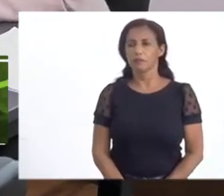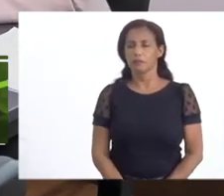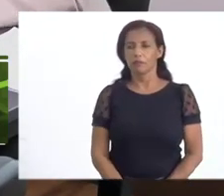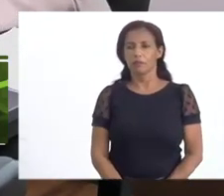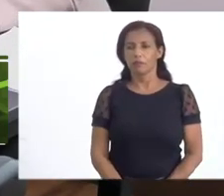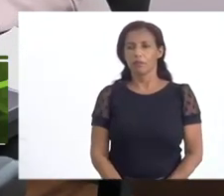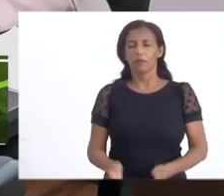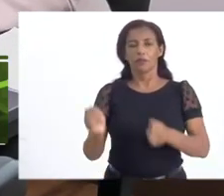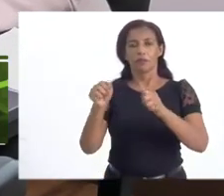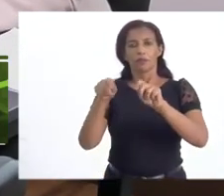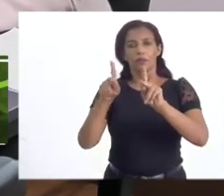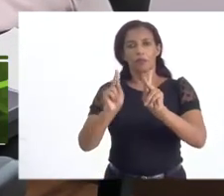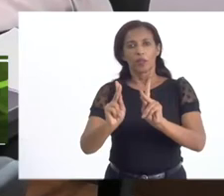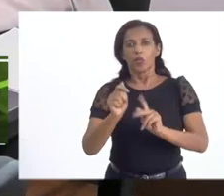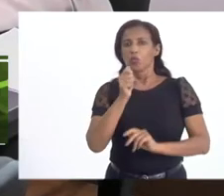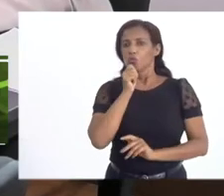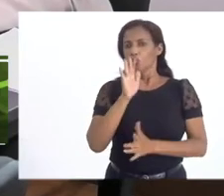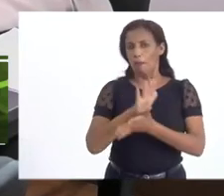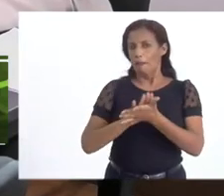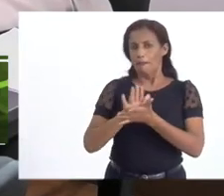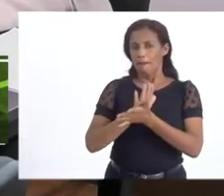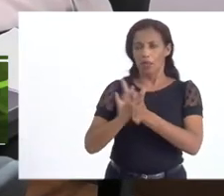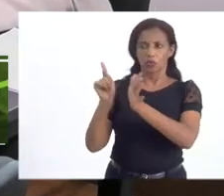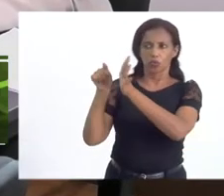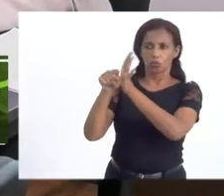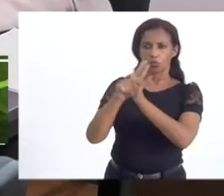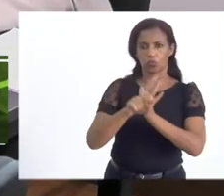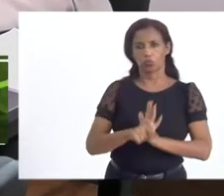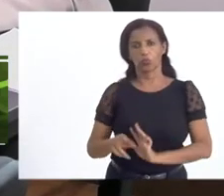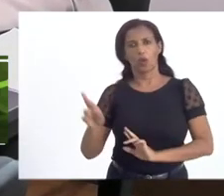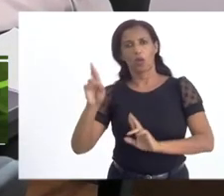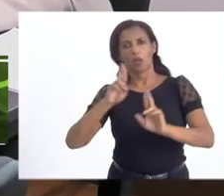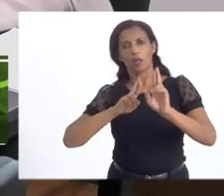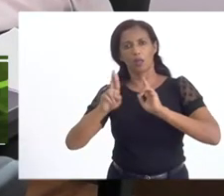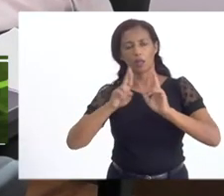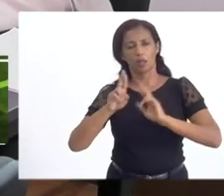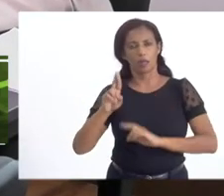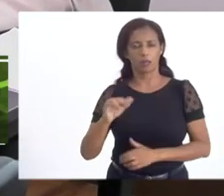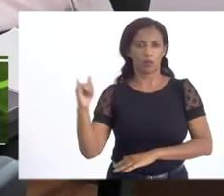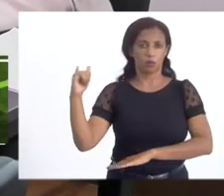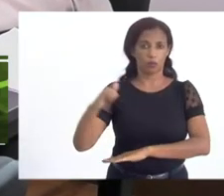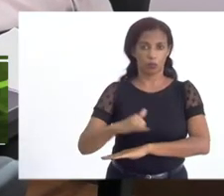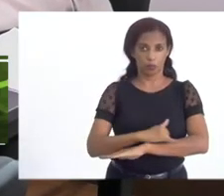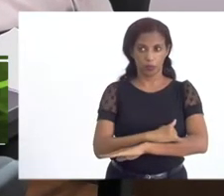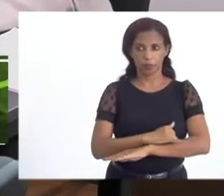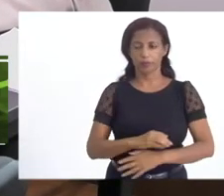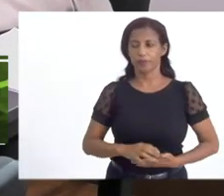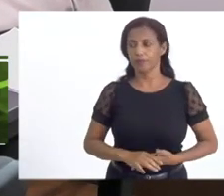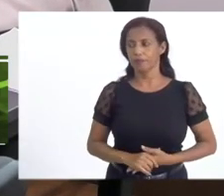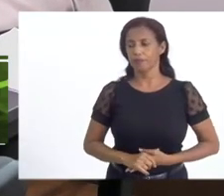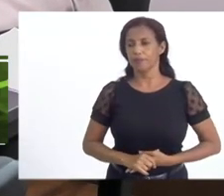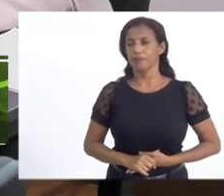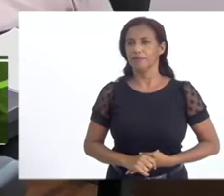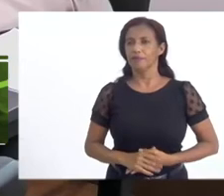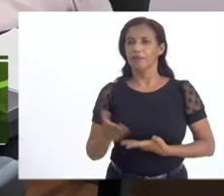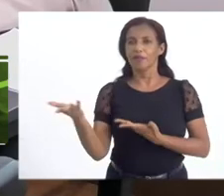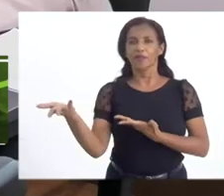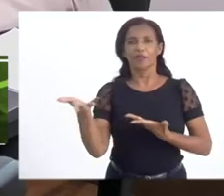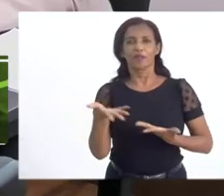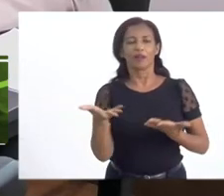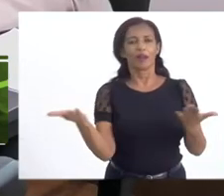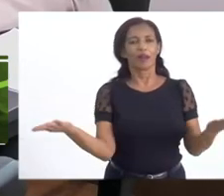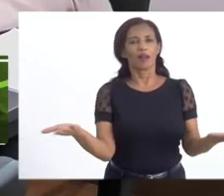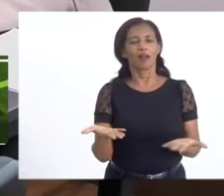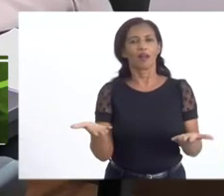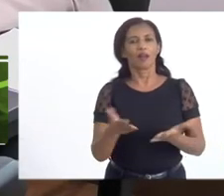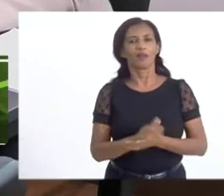Ok, então. Então, não tendo mais perguntas em relação ao aeroporto Santos Dumont, eu vou passar agora ao